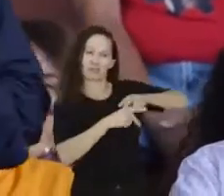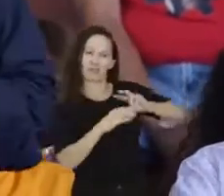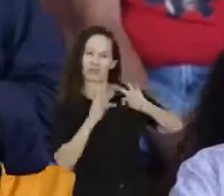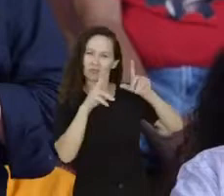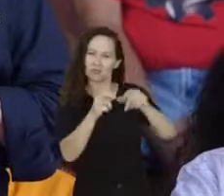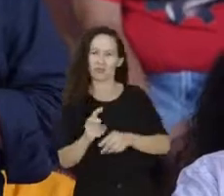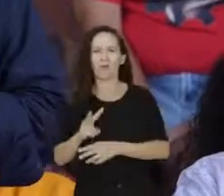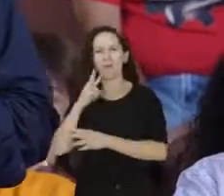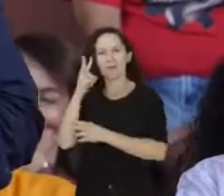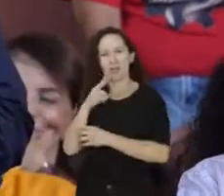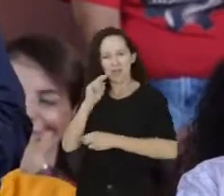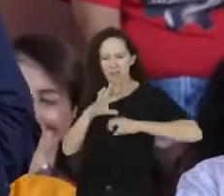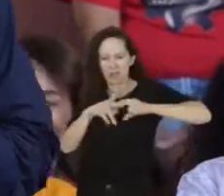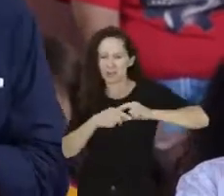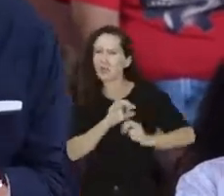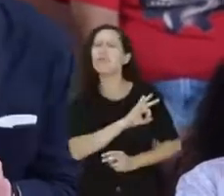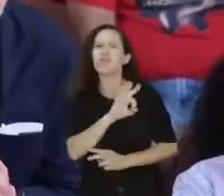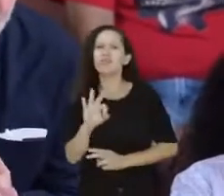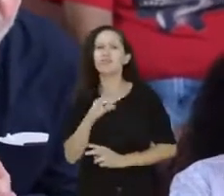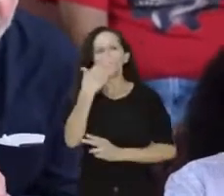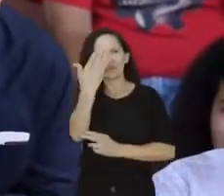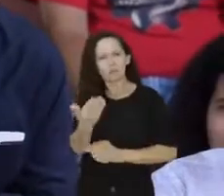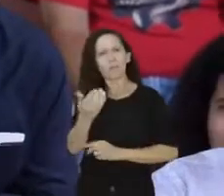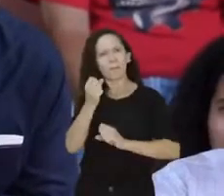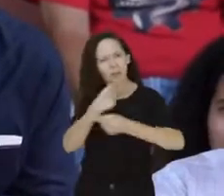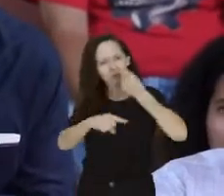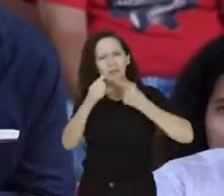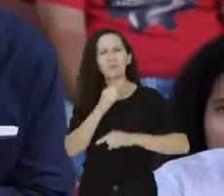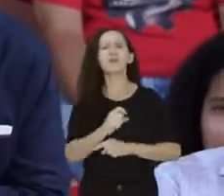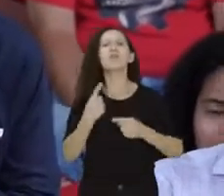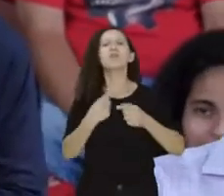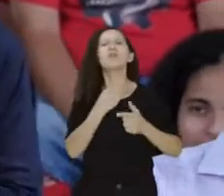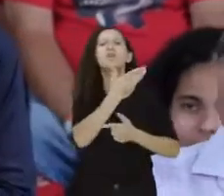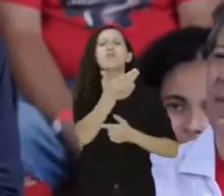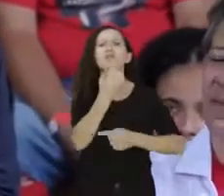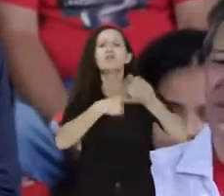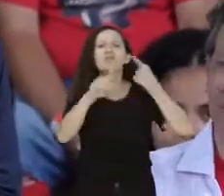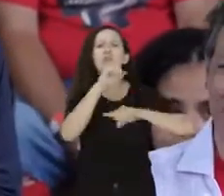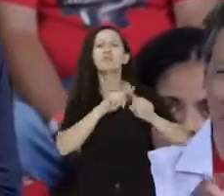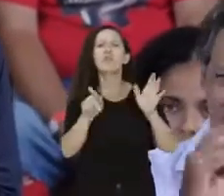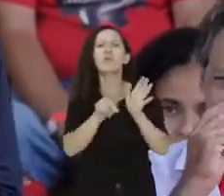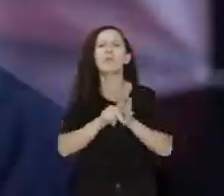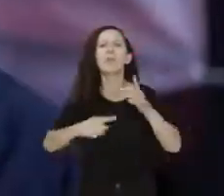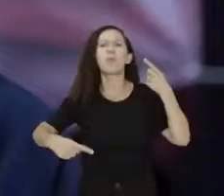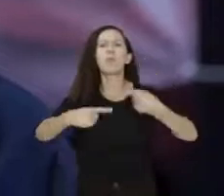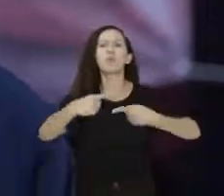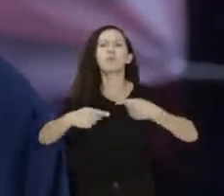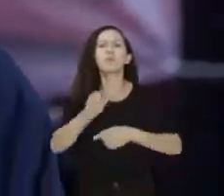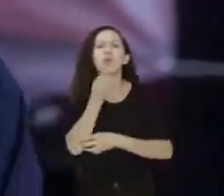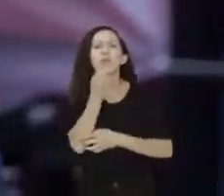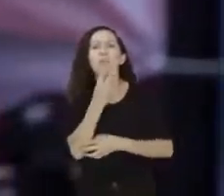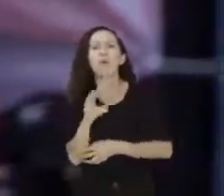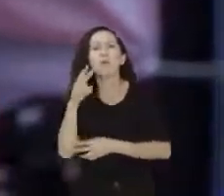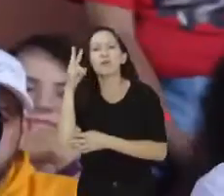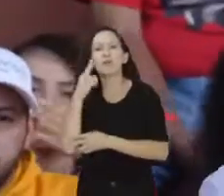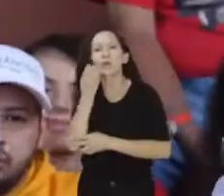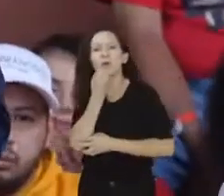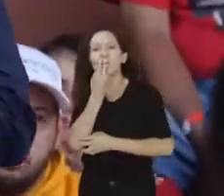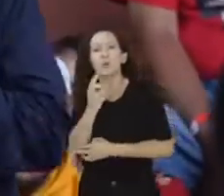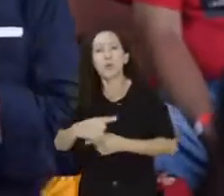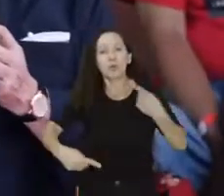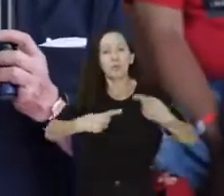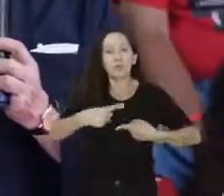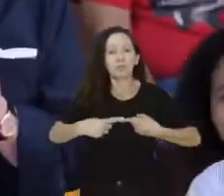ótimo. Por que que você não se transforma na boa vereadora e no bom? Então, quando você